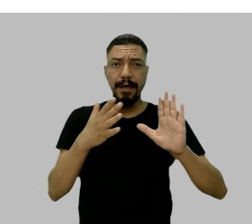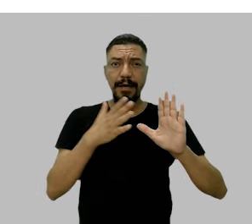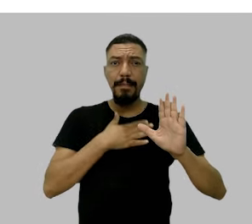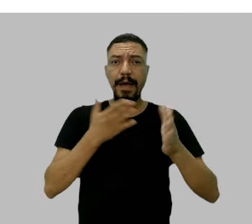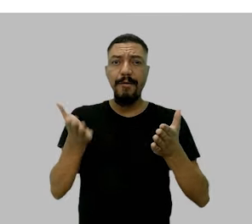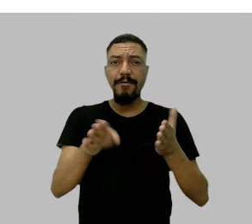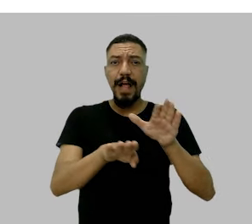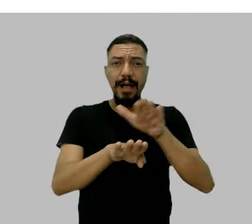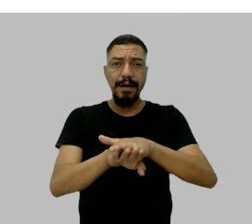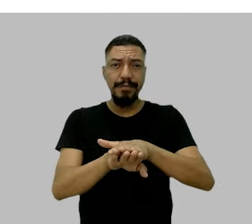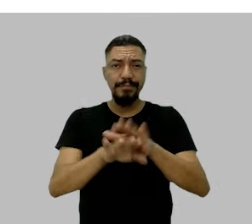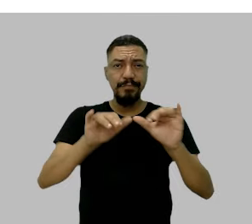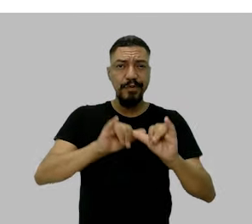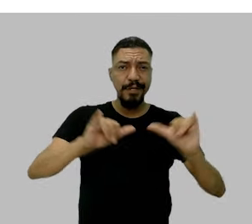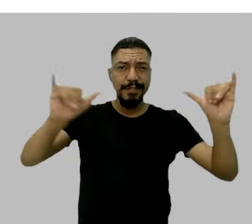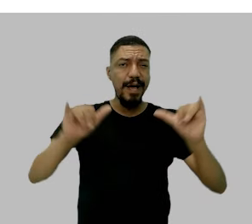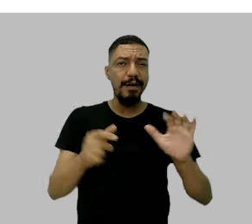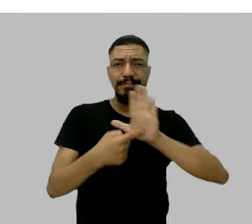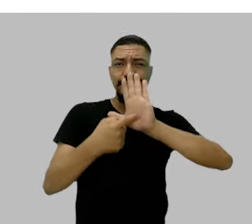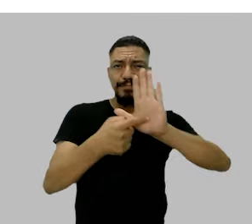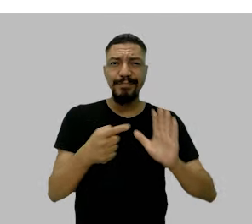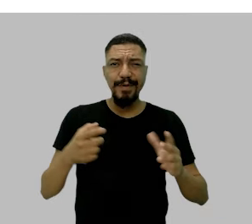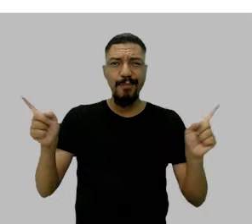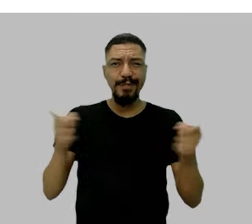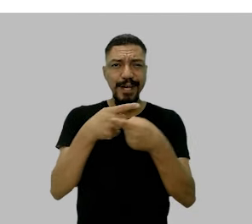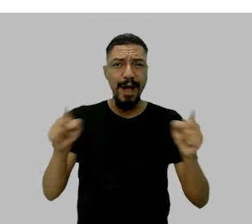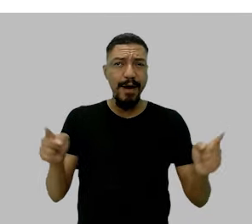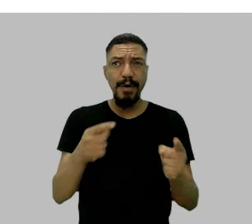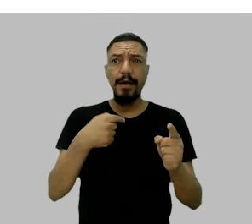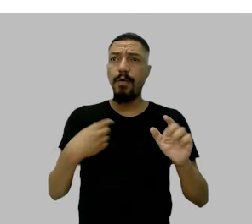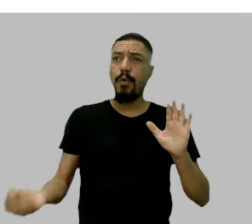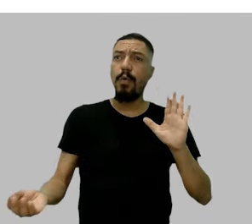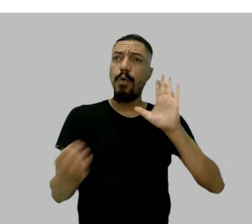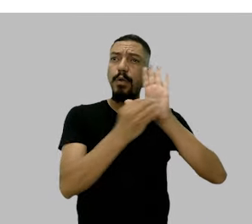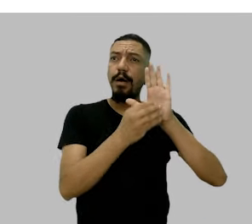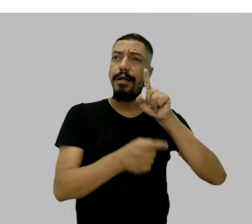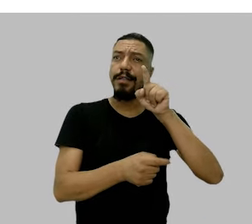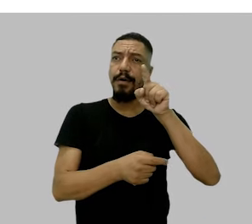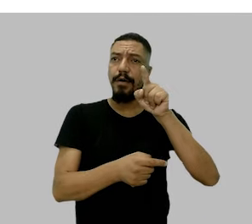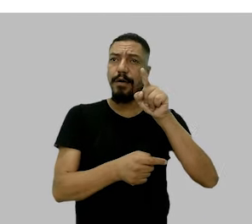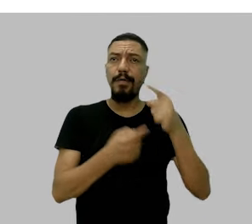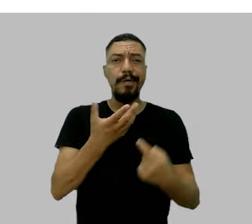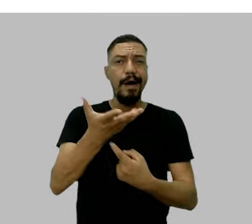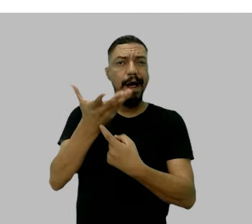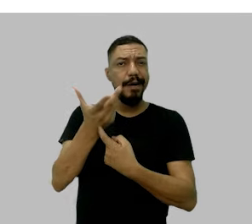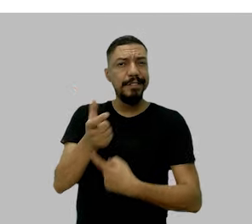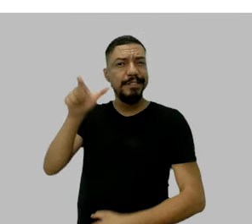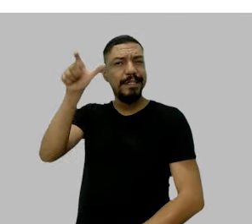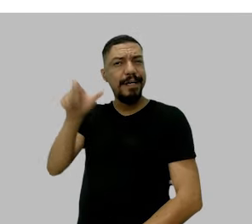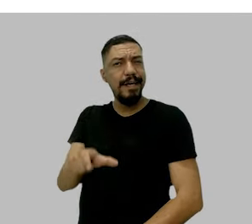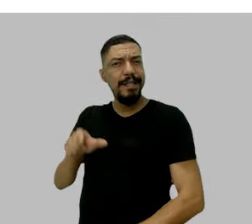para meu espetáculo musical. E aí eu vou colocar lá que o artista X vai se apresentar aqui